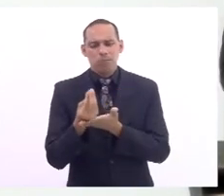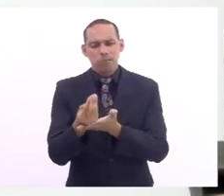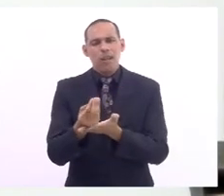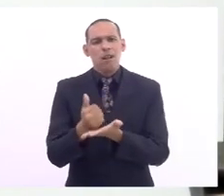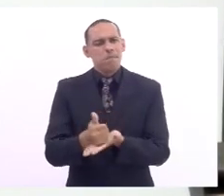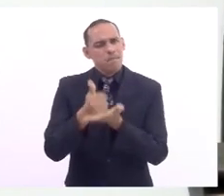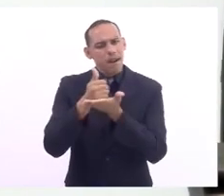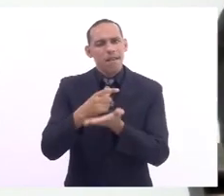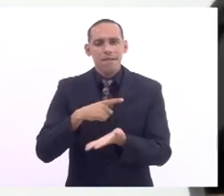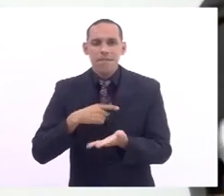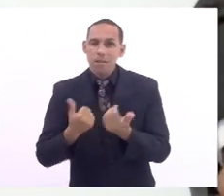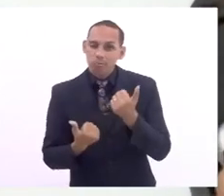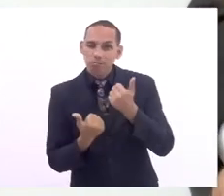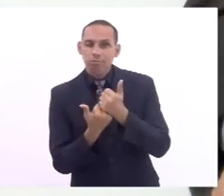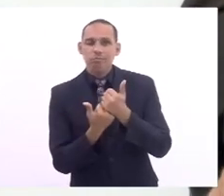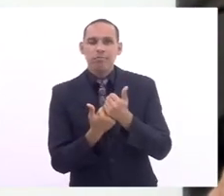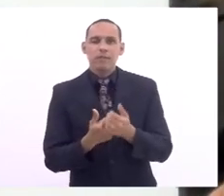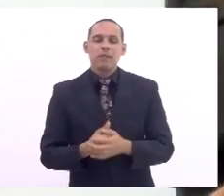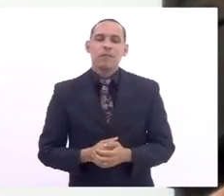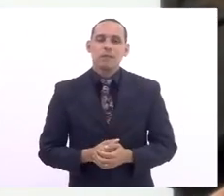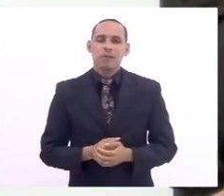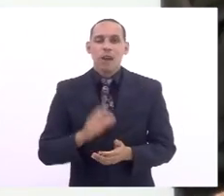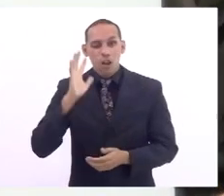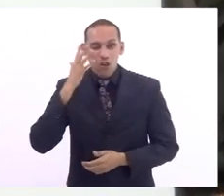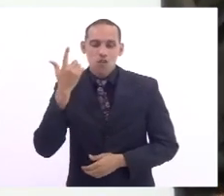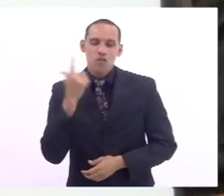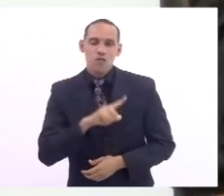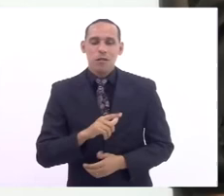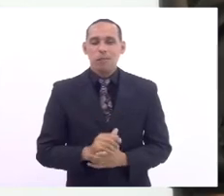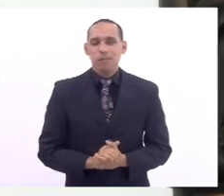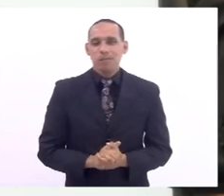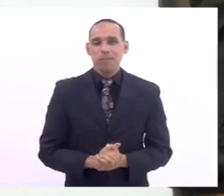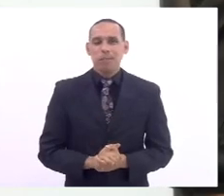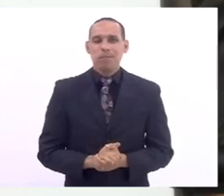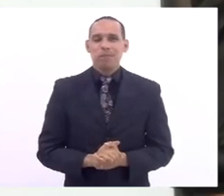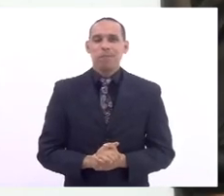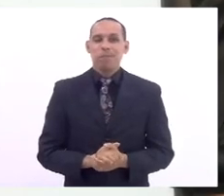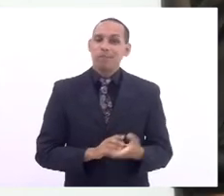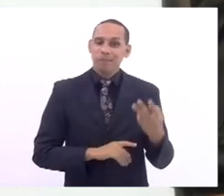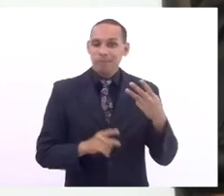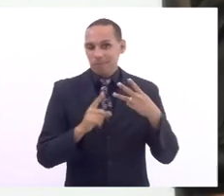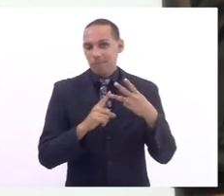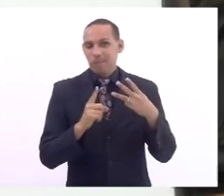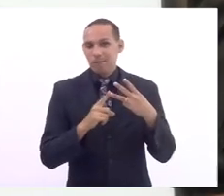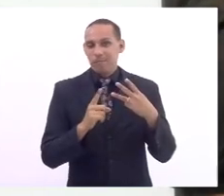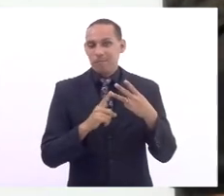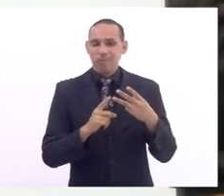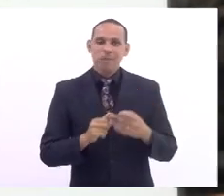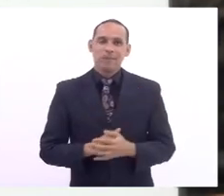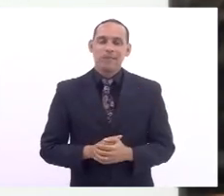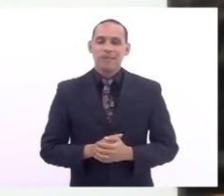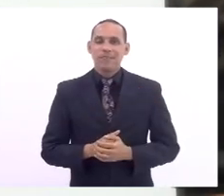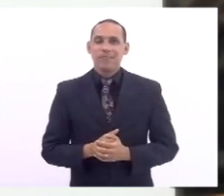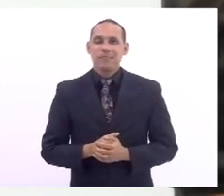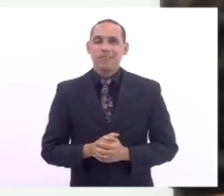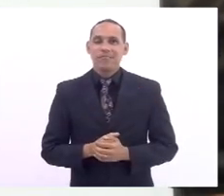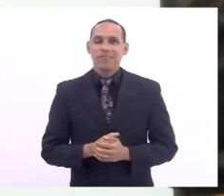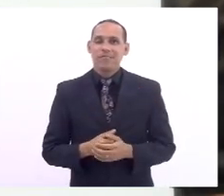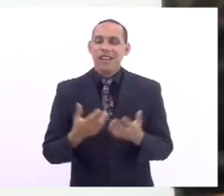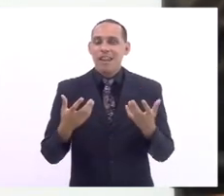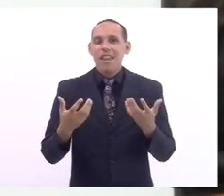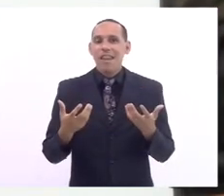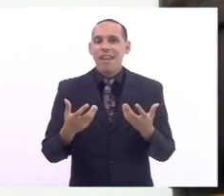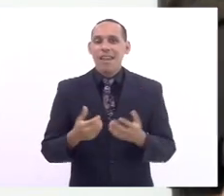embasados para contribuir de fato aí para as soluções é e o terceiro elemento aqui que eu queria